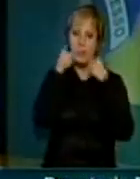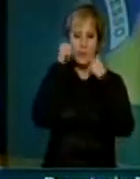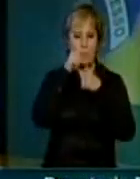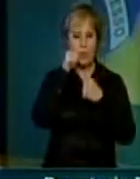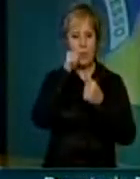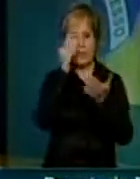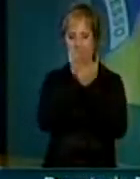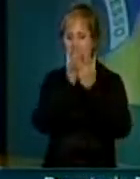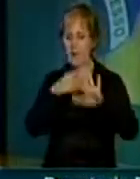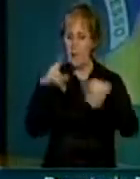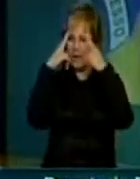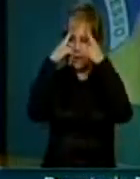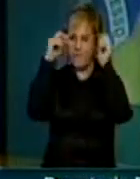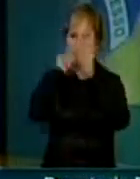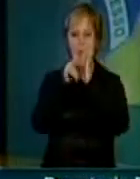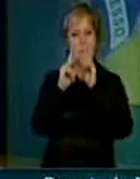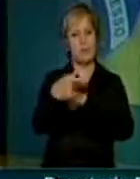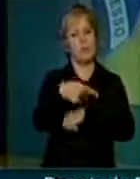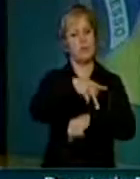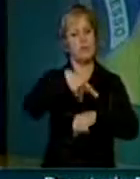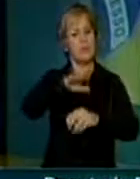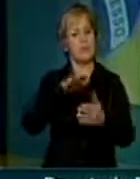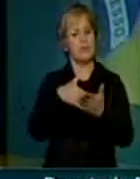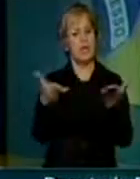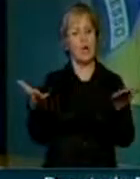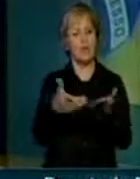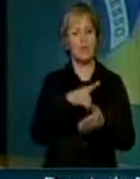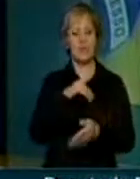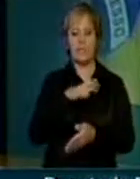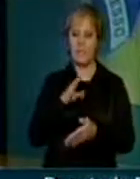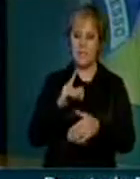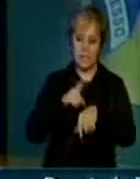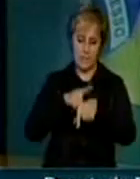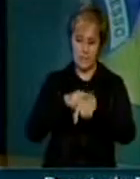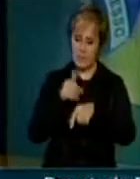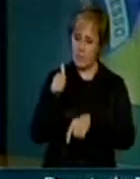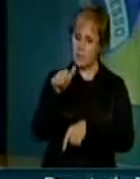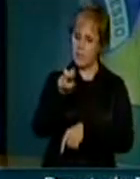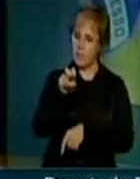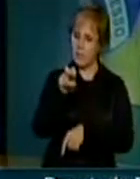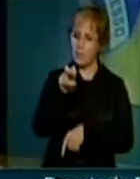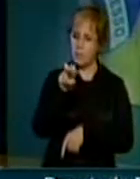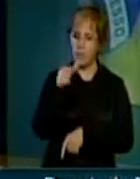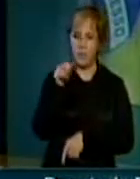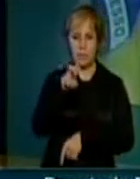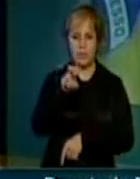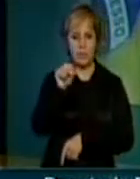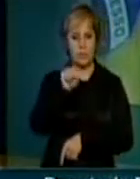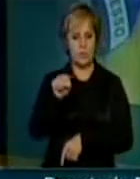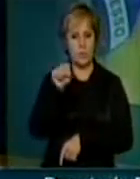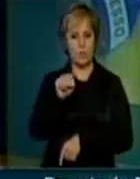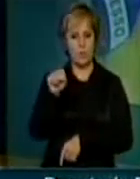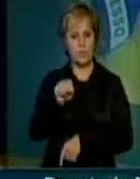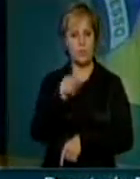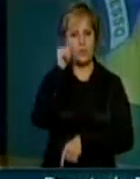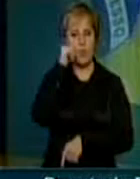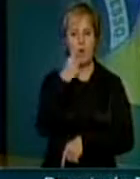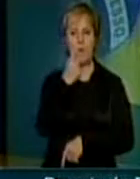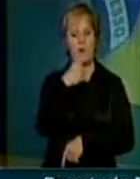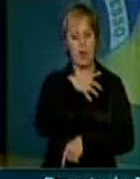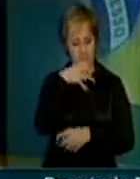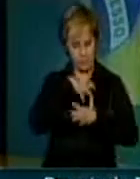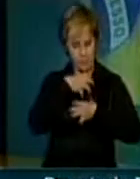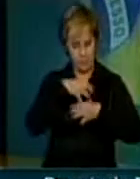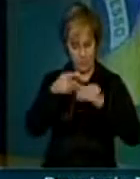violência, como tem sido neste país, onde a cada 15 segundos uma mulher carrega uma